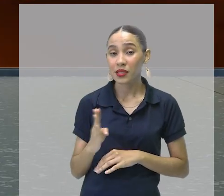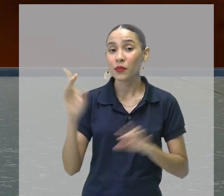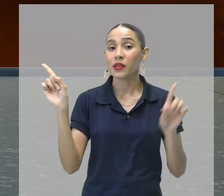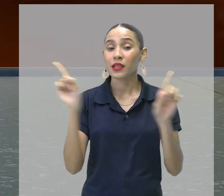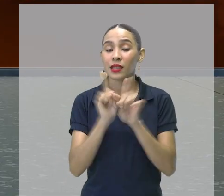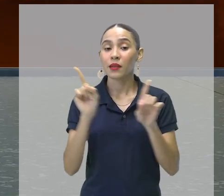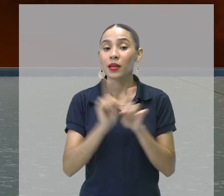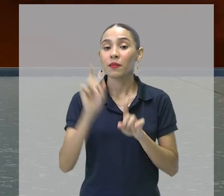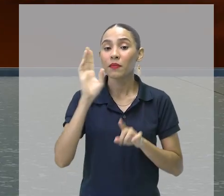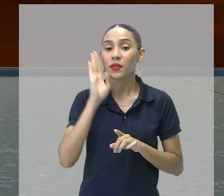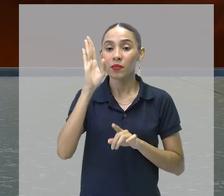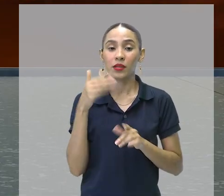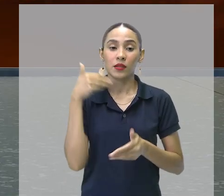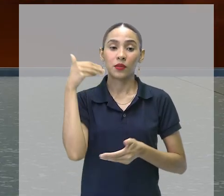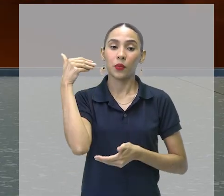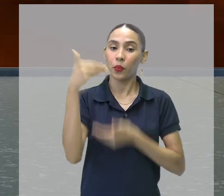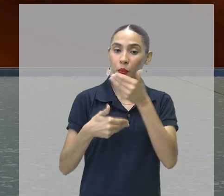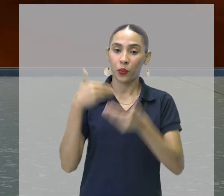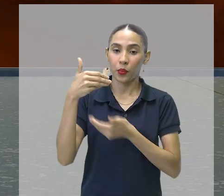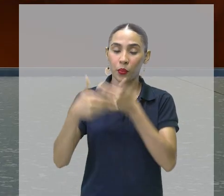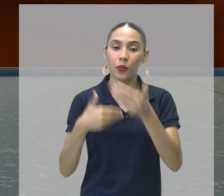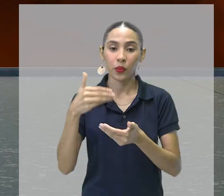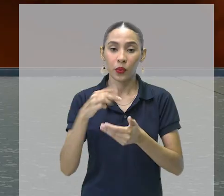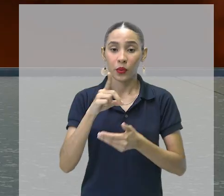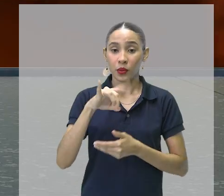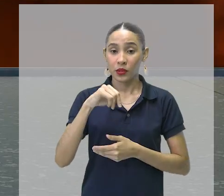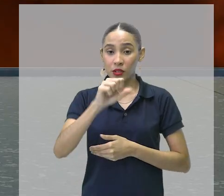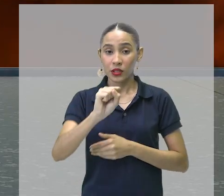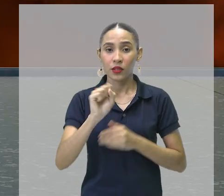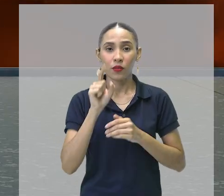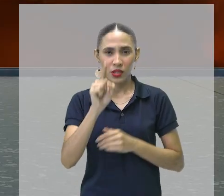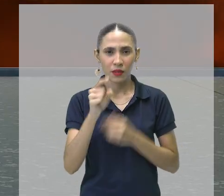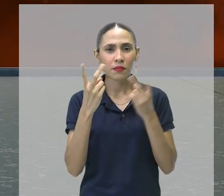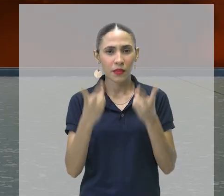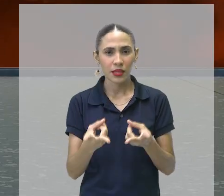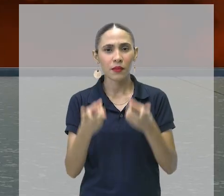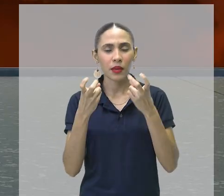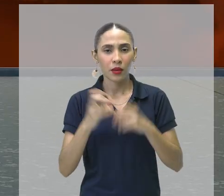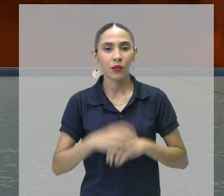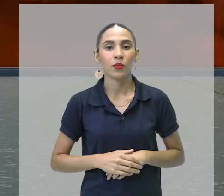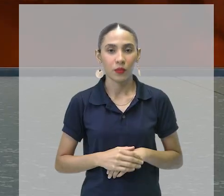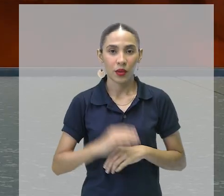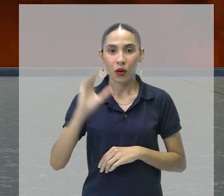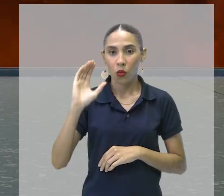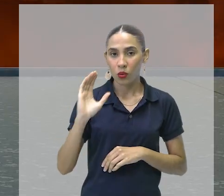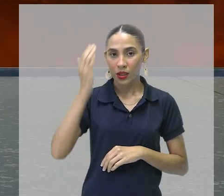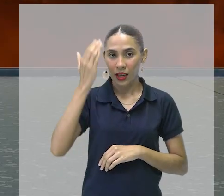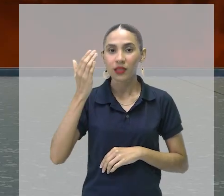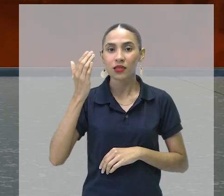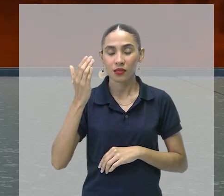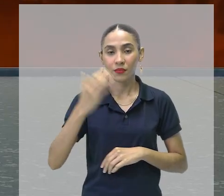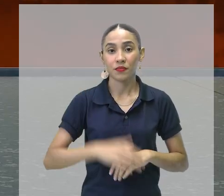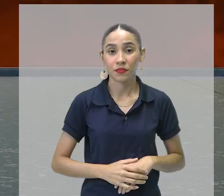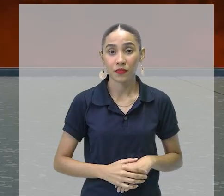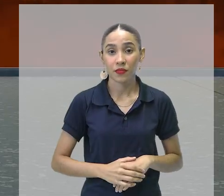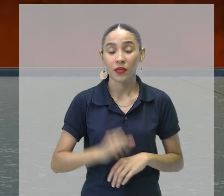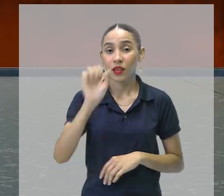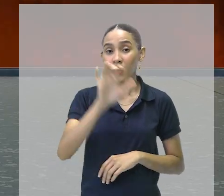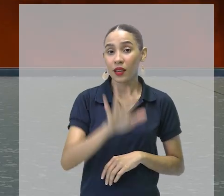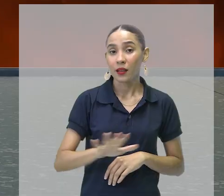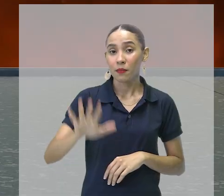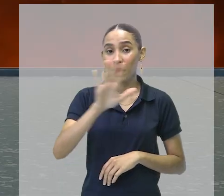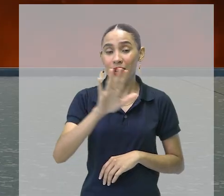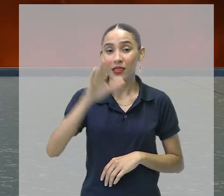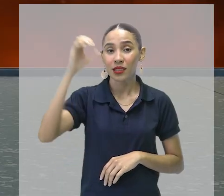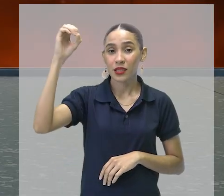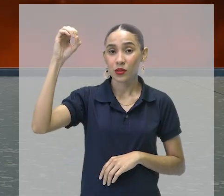Brasil, principalmente no decorrer desses dias aí. Vocês perceberam como ocorrem esses fenômenos?